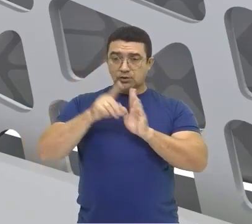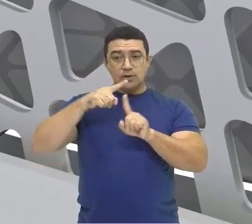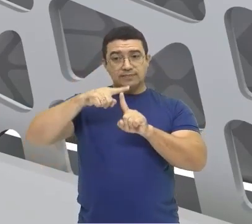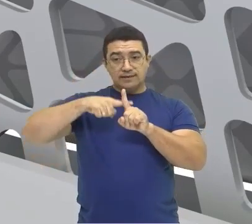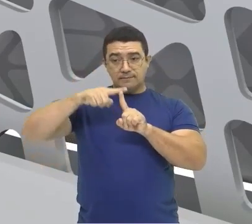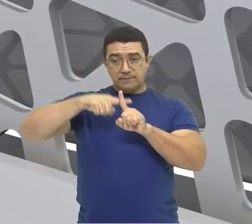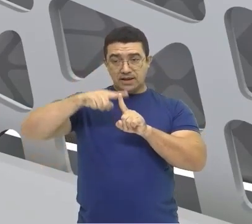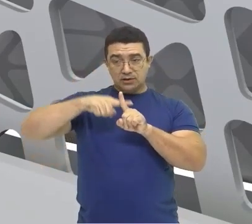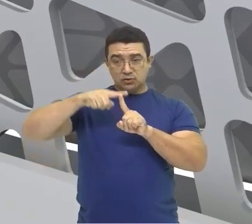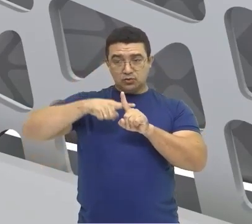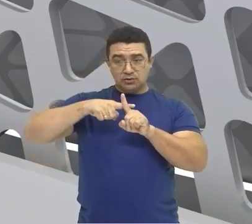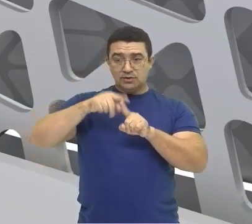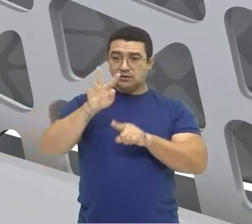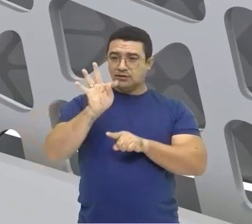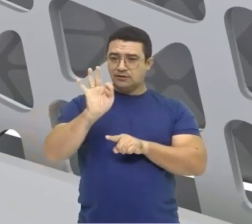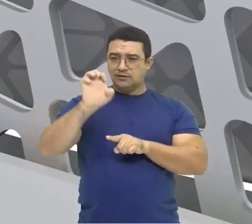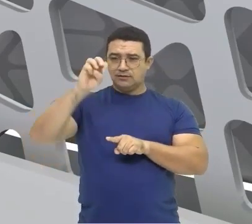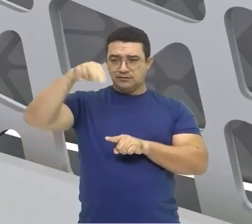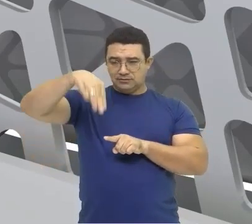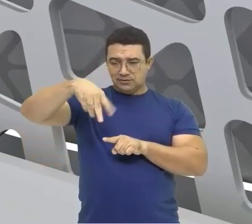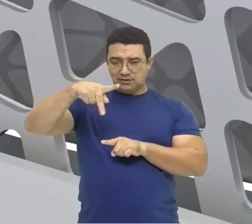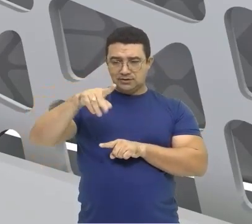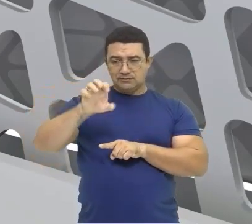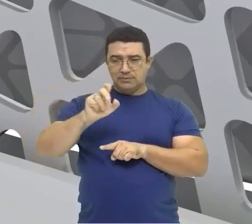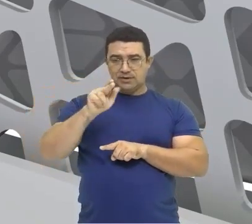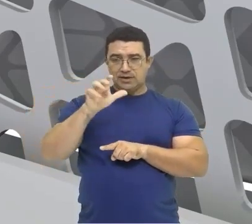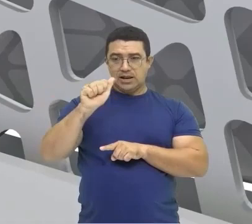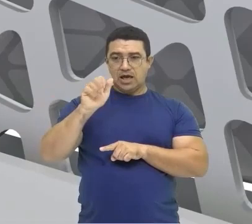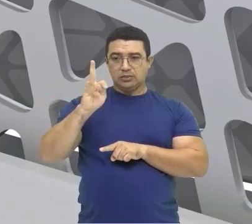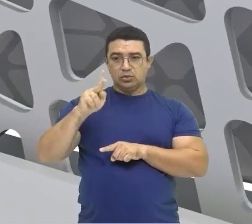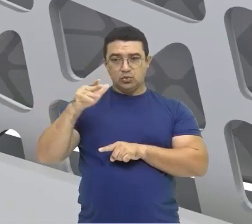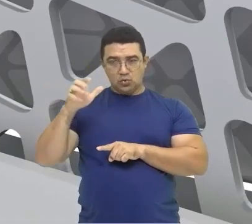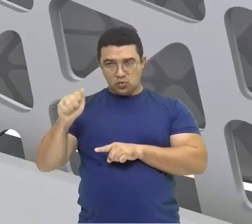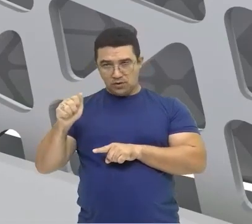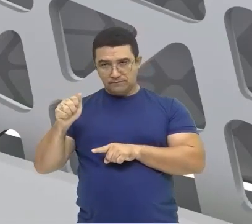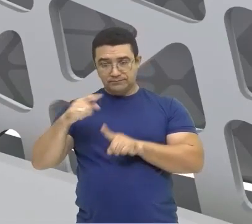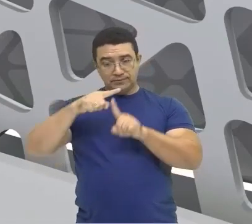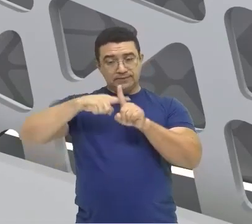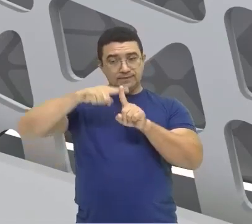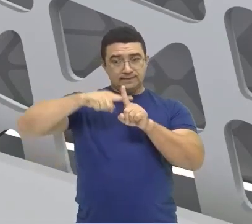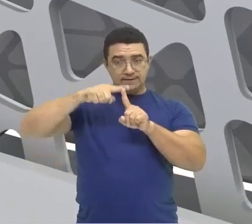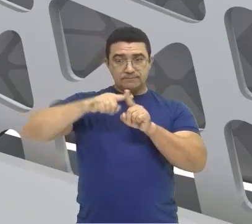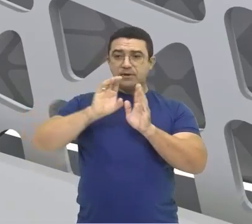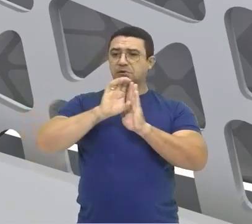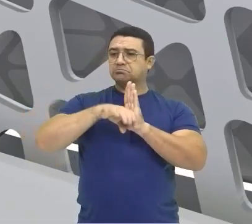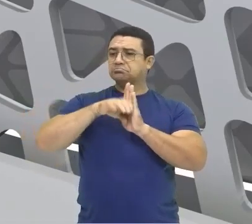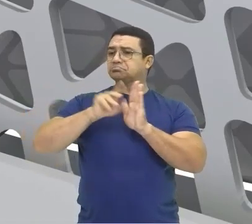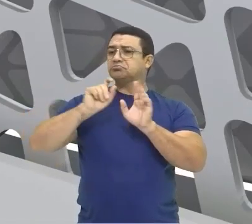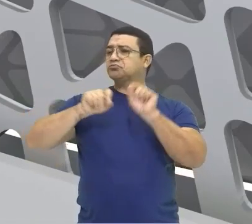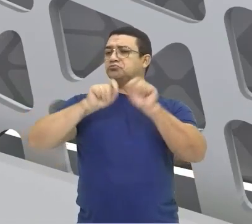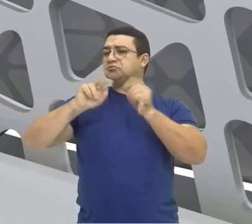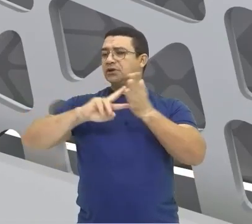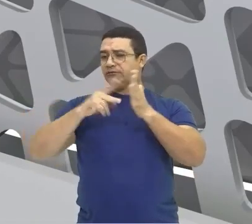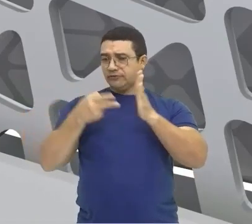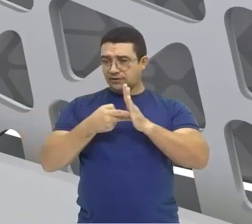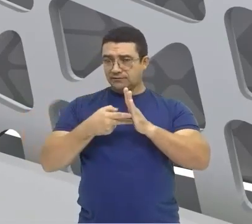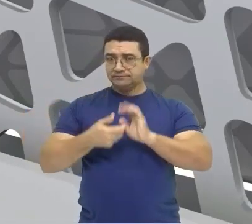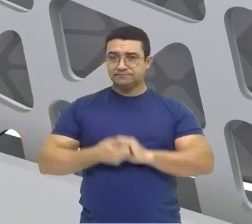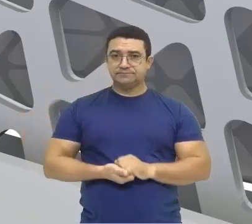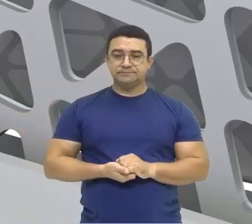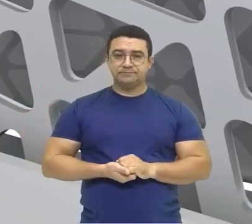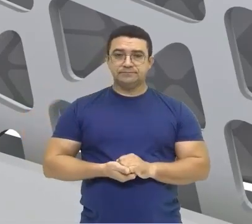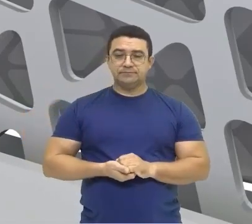temperatura, tá certo? Falamos aí da primeira lei de Kepler e agora vamos falar sobre o conceito de temperatura.